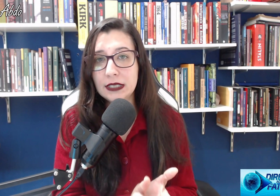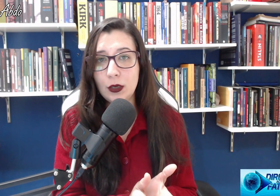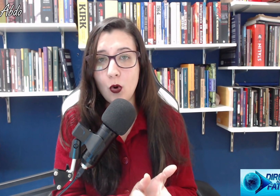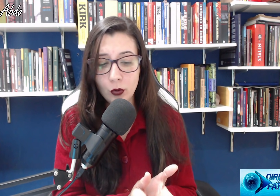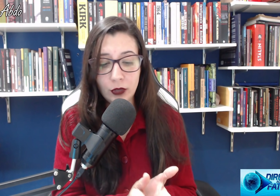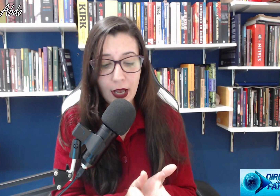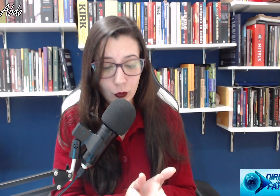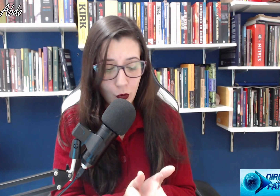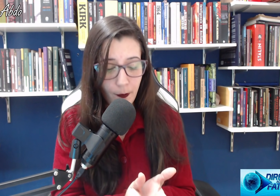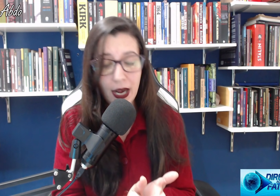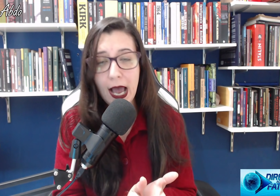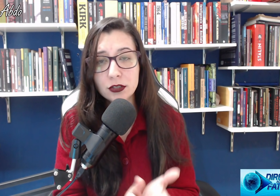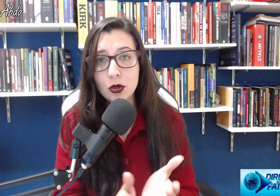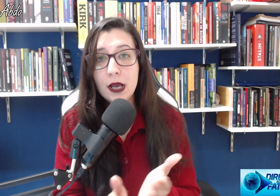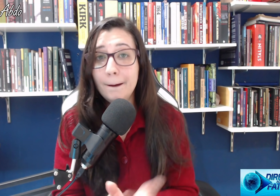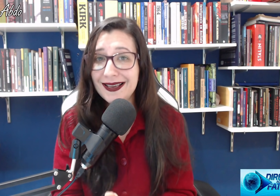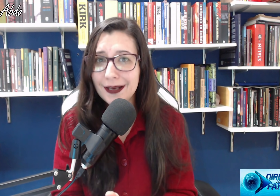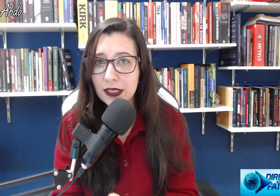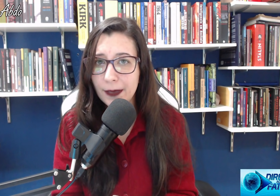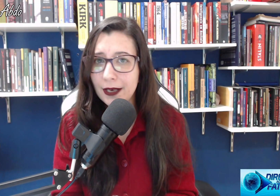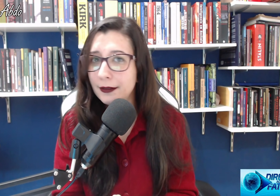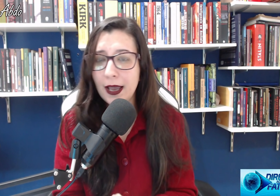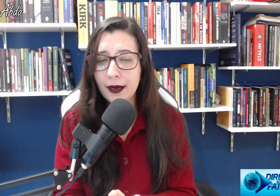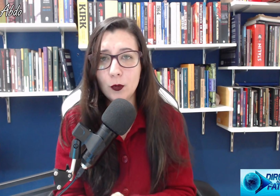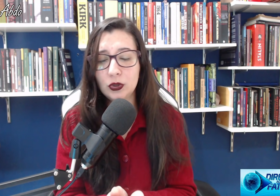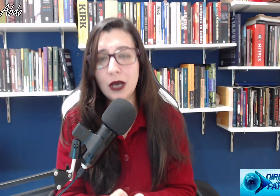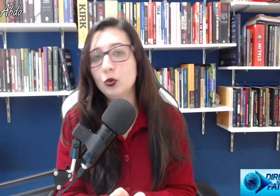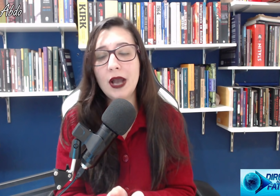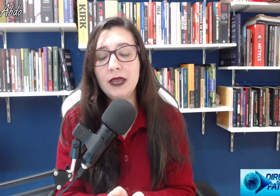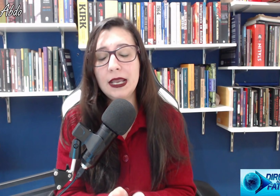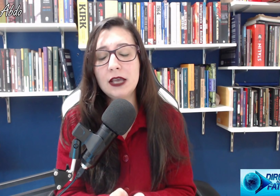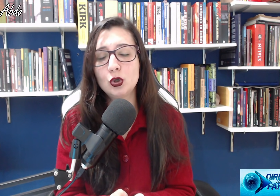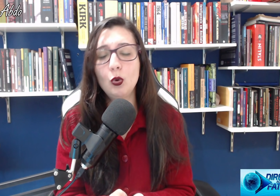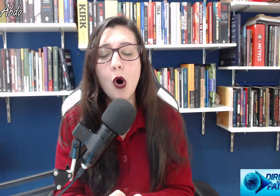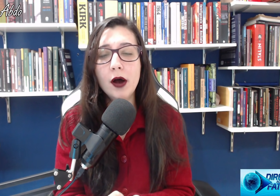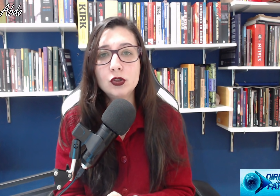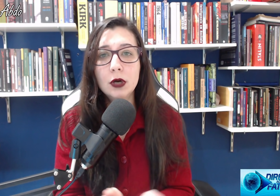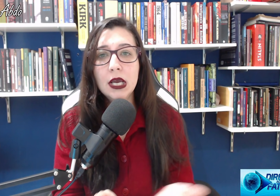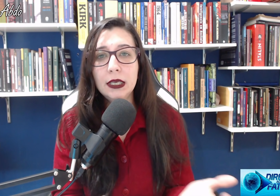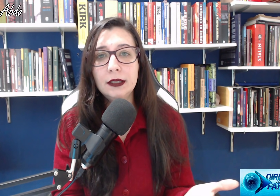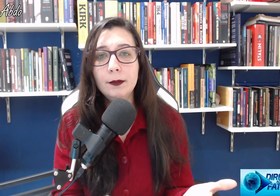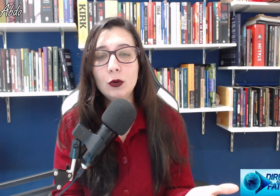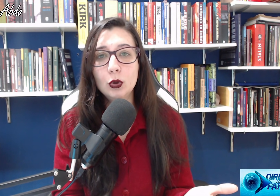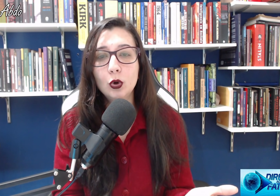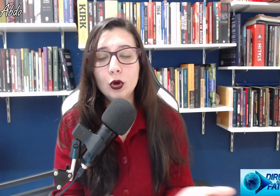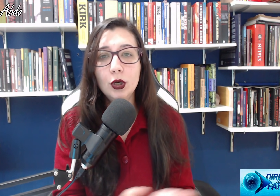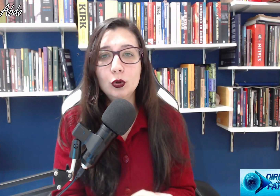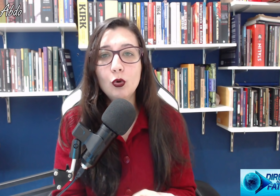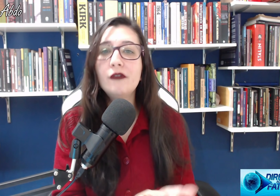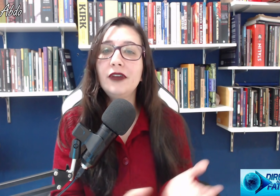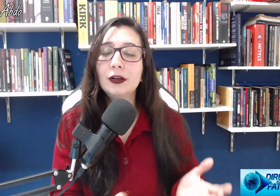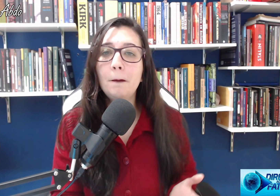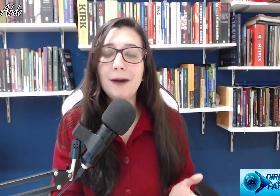da SECOM, do Palácio, mas ele também lidera o tal do gabinete do ódio e também cuidou